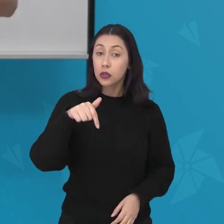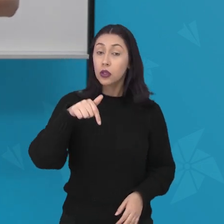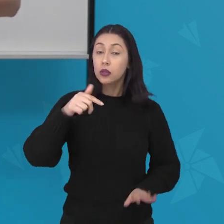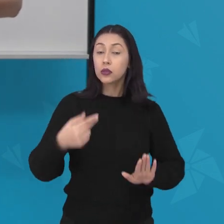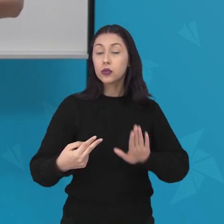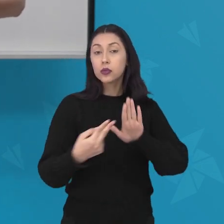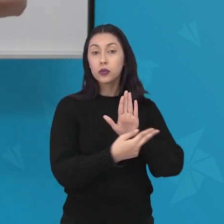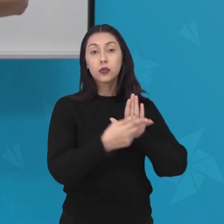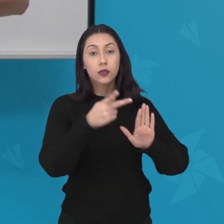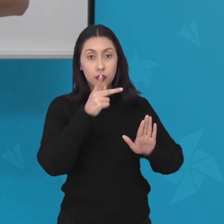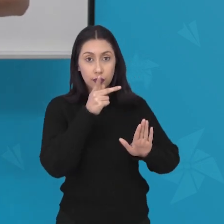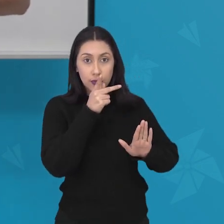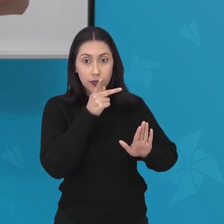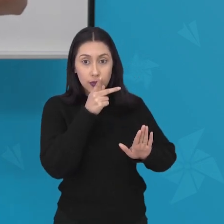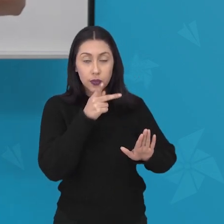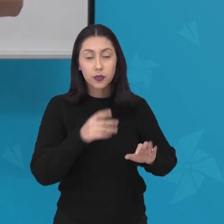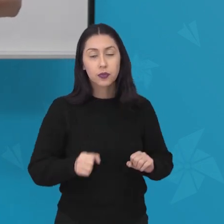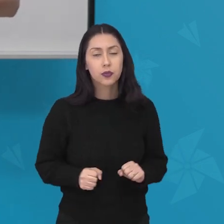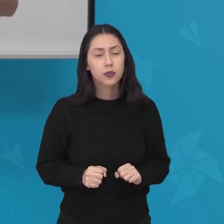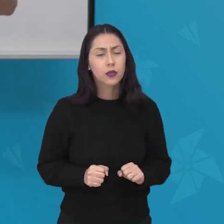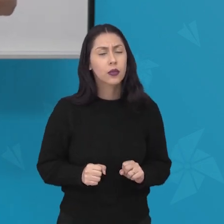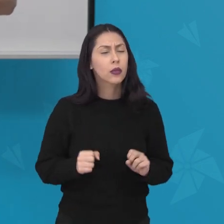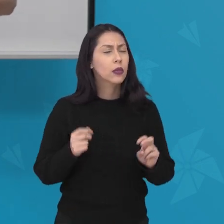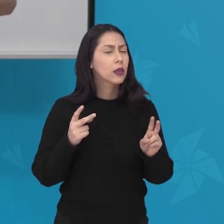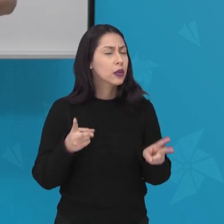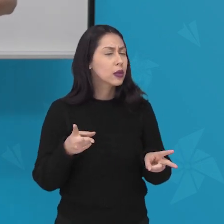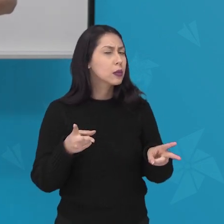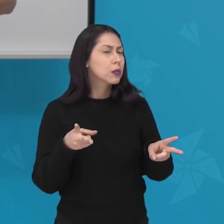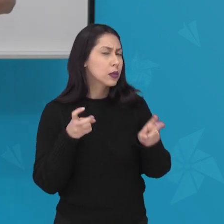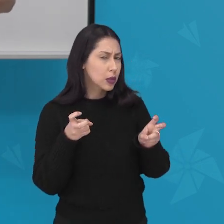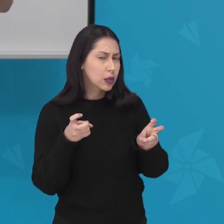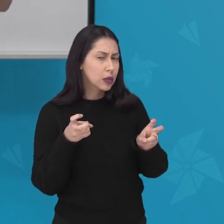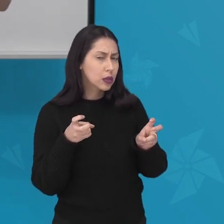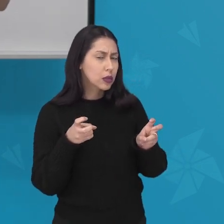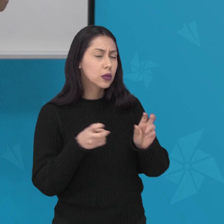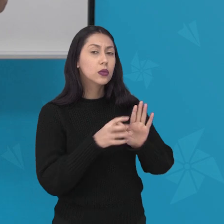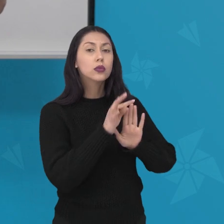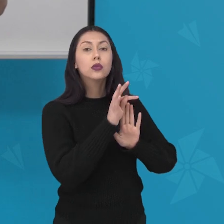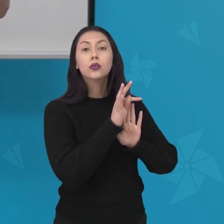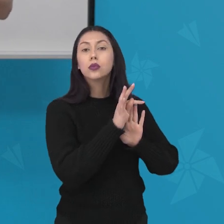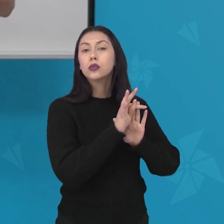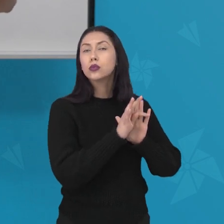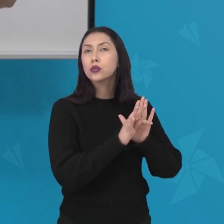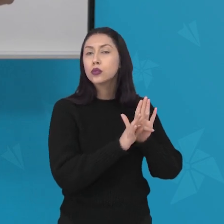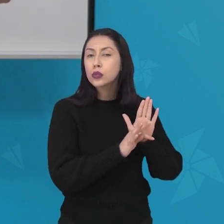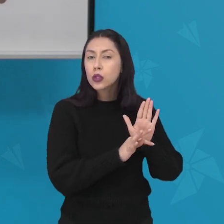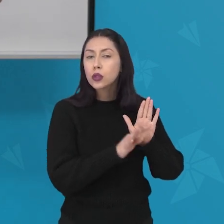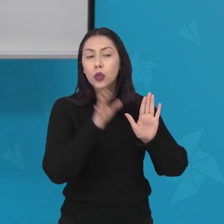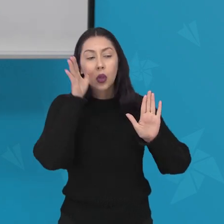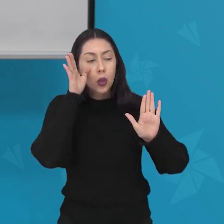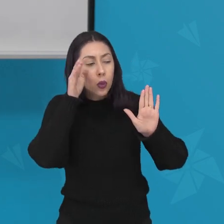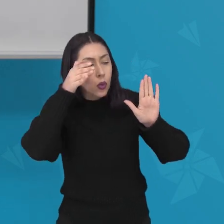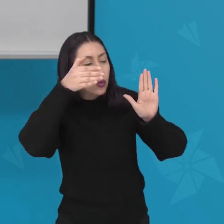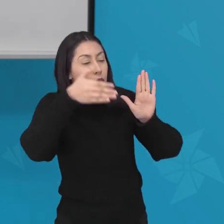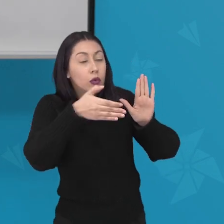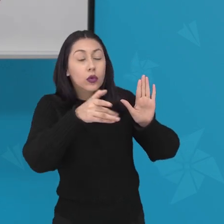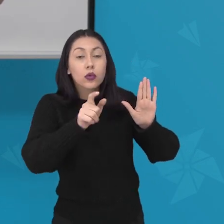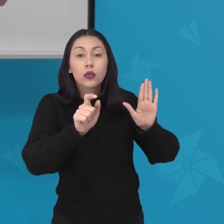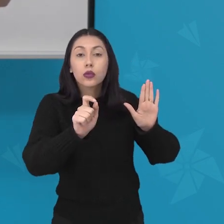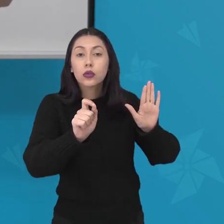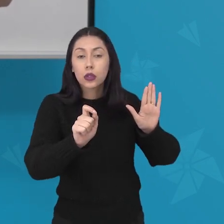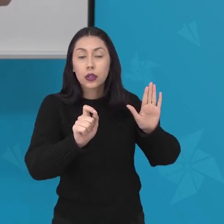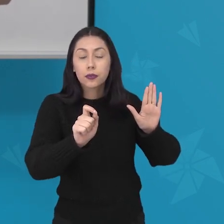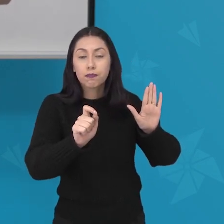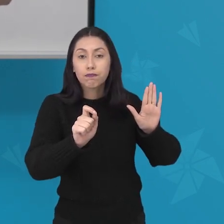de Platão. Vocês podem notar que é um texto que a gente vai dar um enfoque